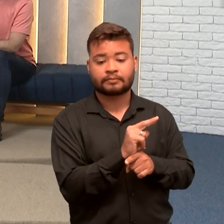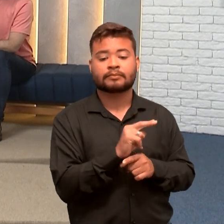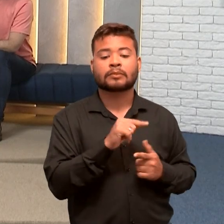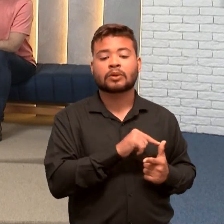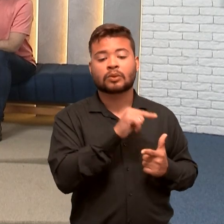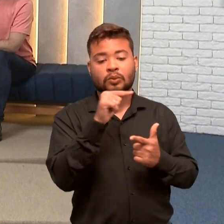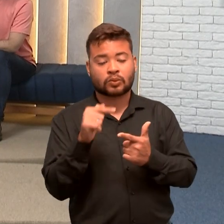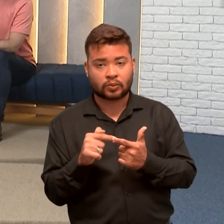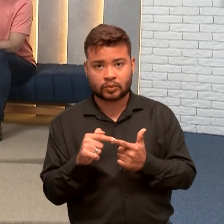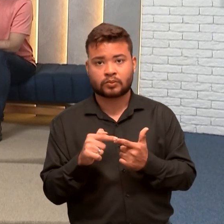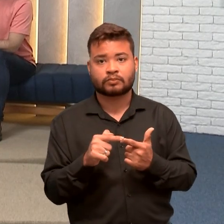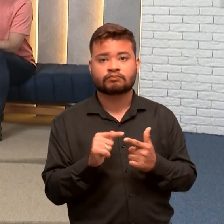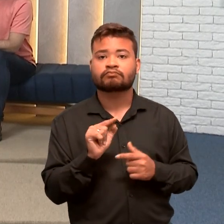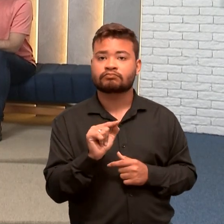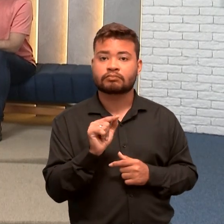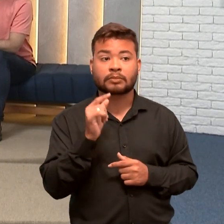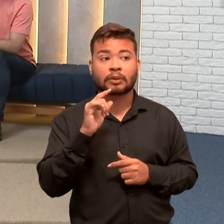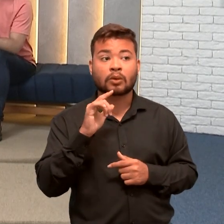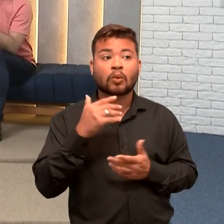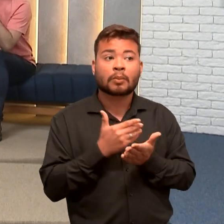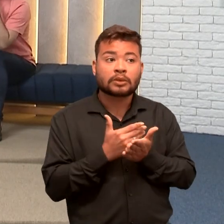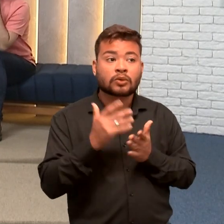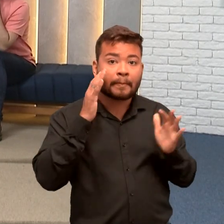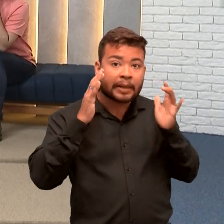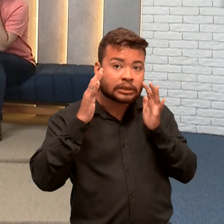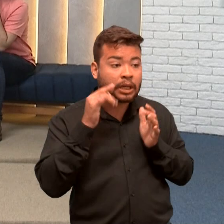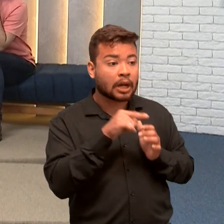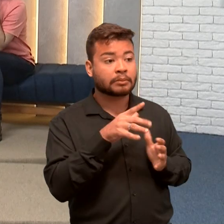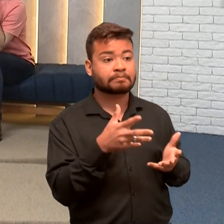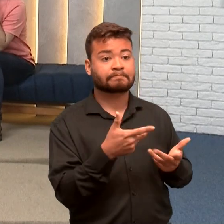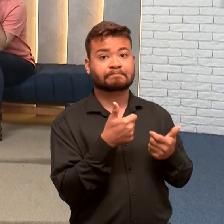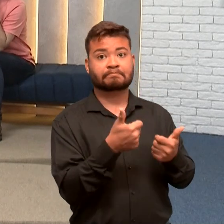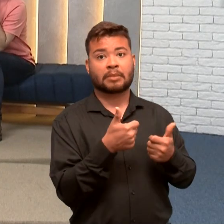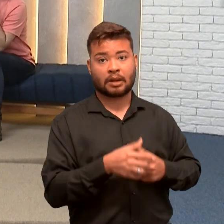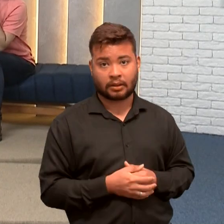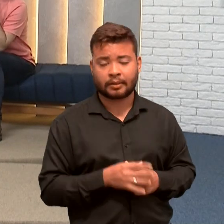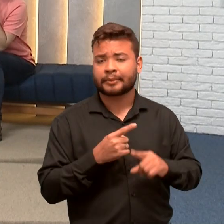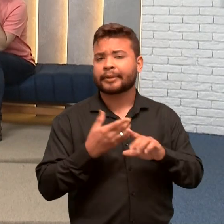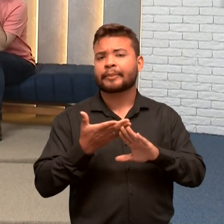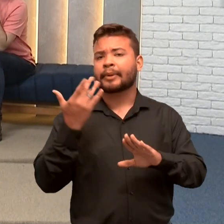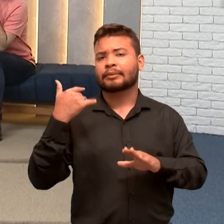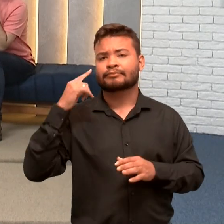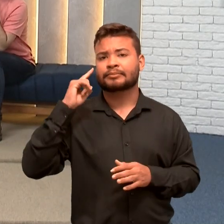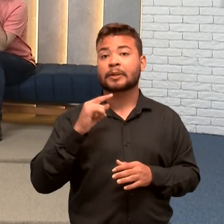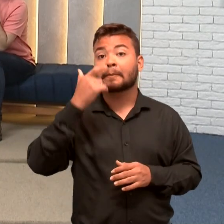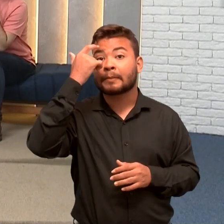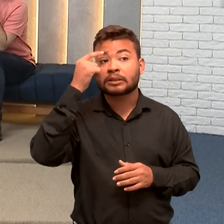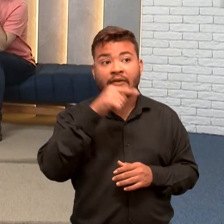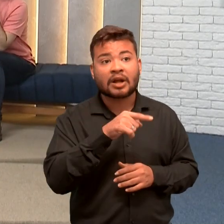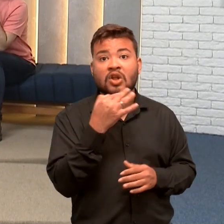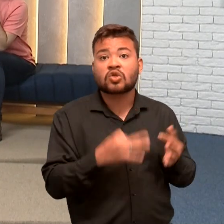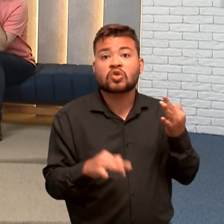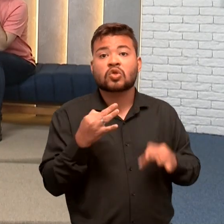começaram-se a pensar no bem-estar do animal. Mesmo porque eles não sabiam anteriormente, eles consideravam que o animal não sentia dor, que